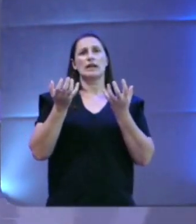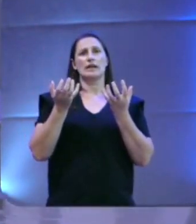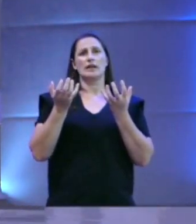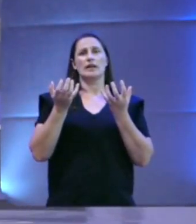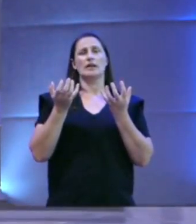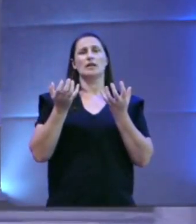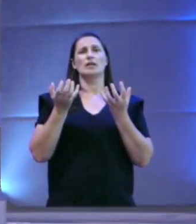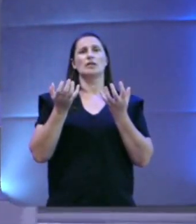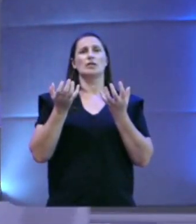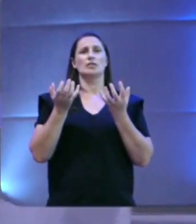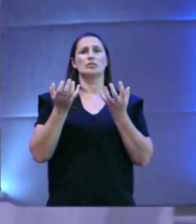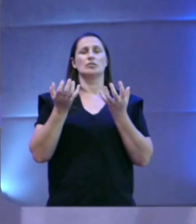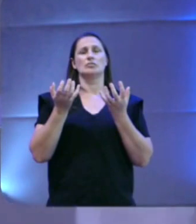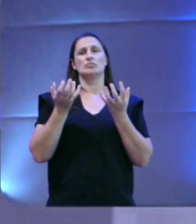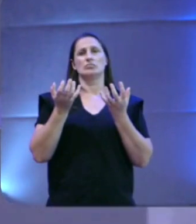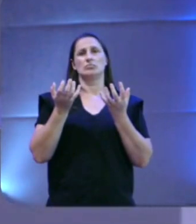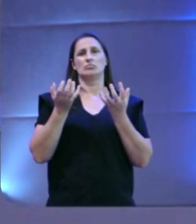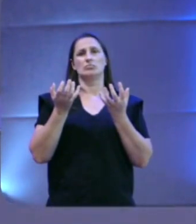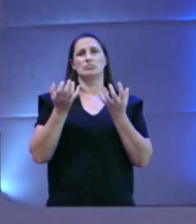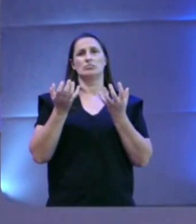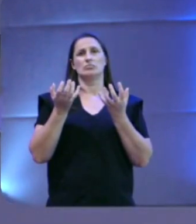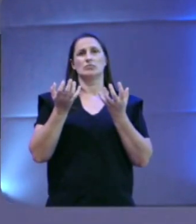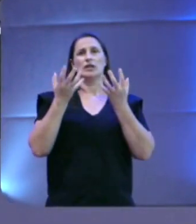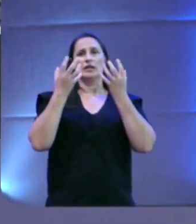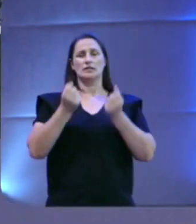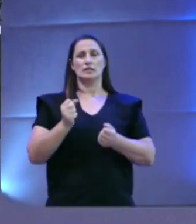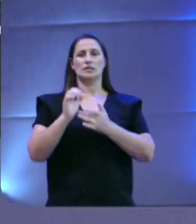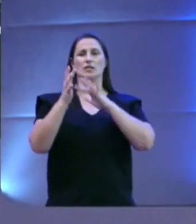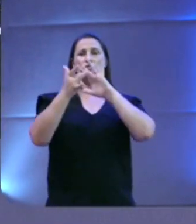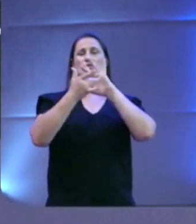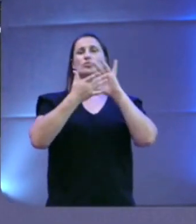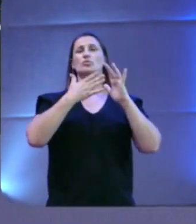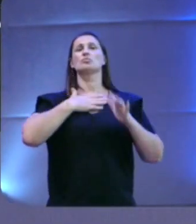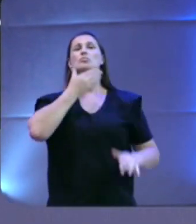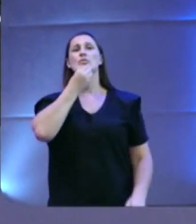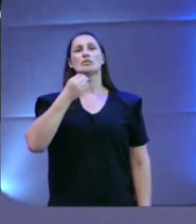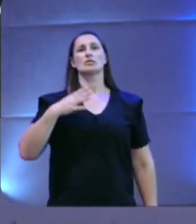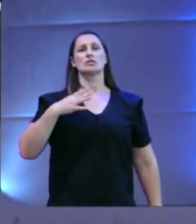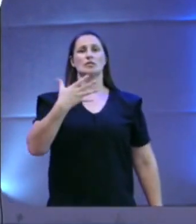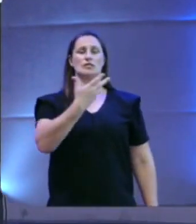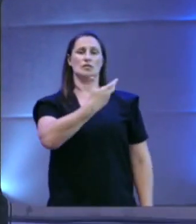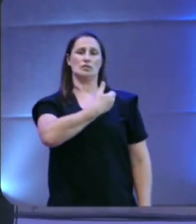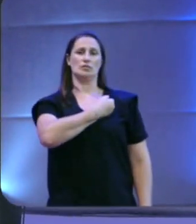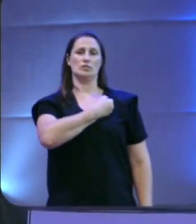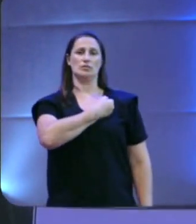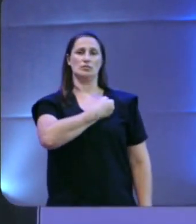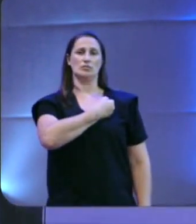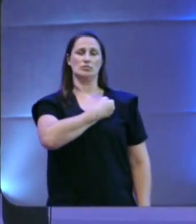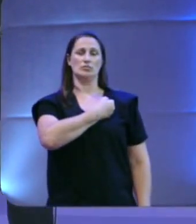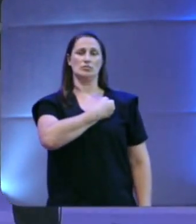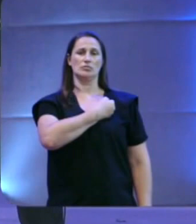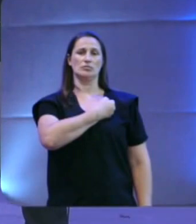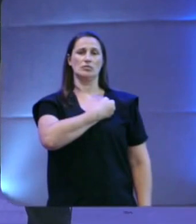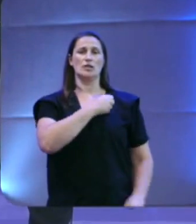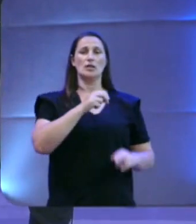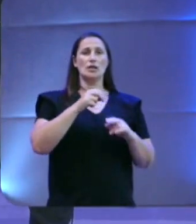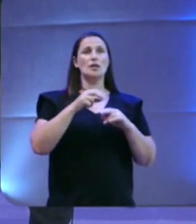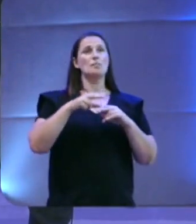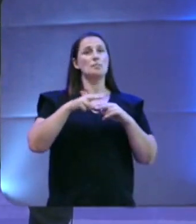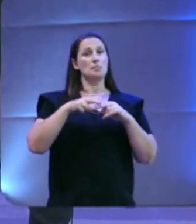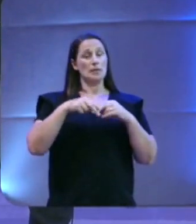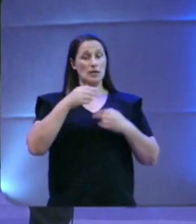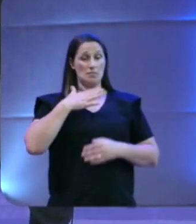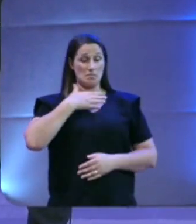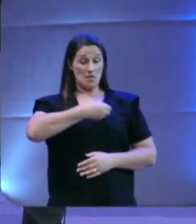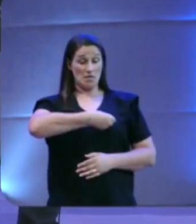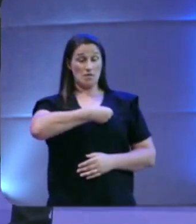Jesus como meu Senhor e Salvador. E aí sim, eu vou poder aprender a segui-lo, ter a minha vida transformada